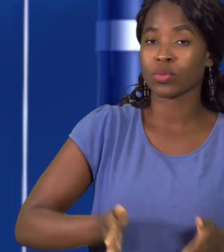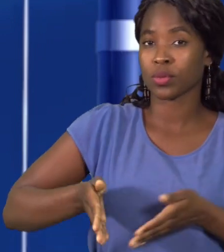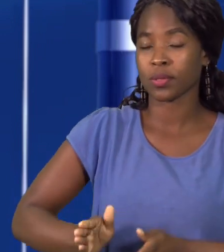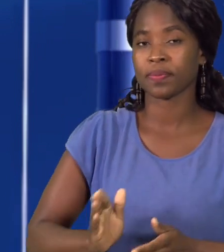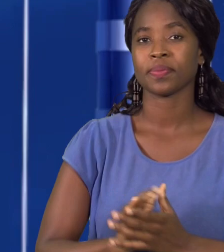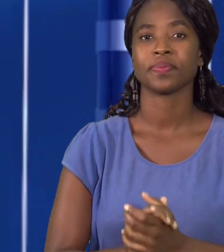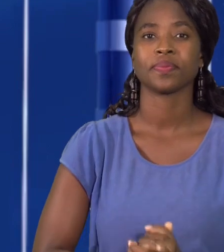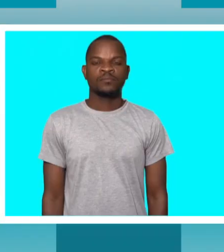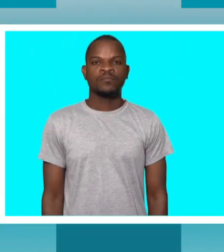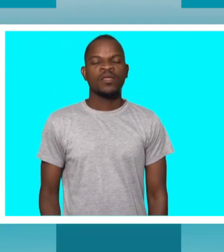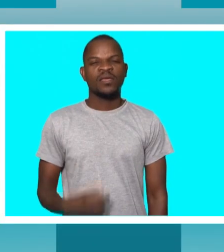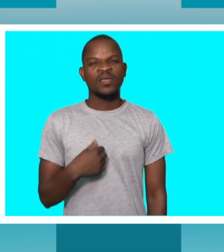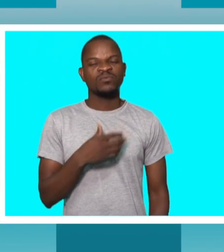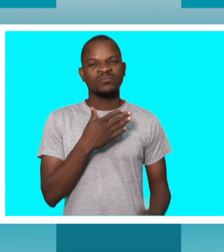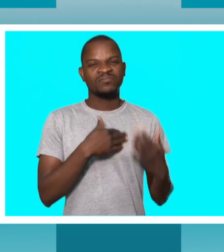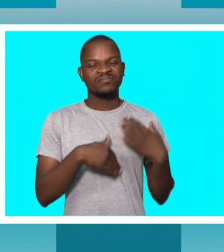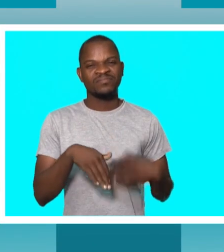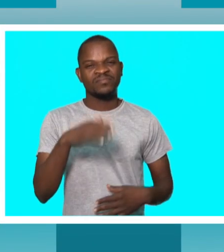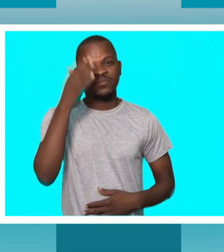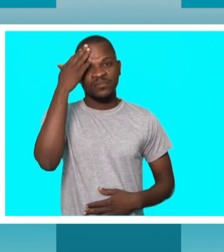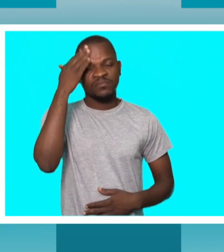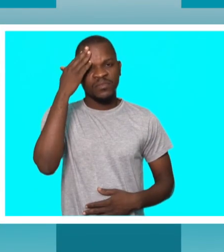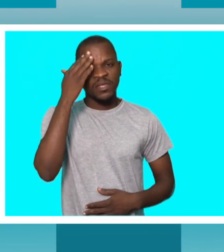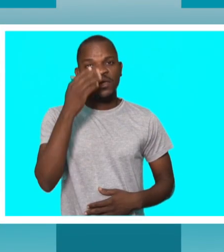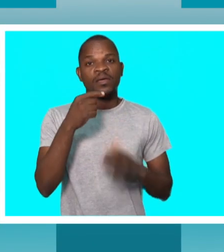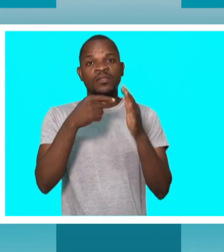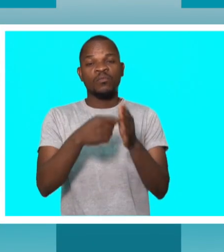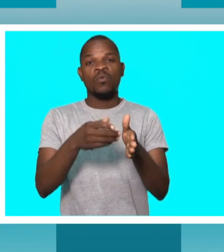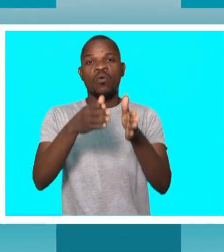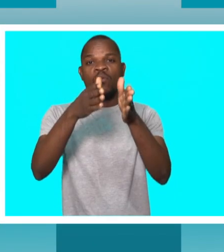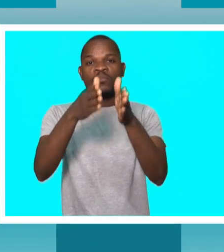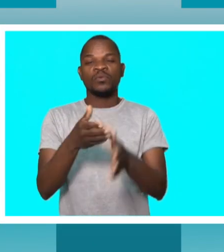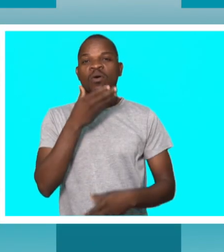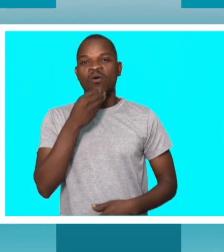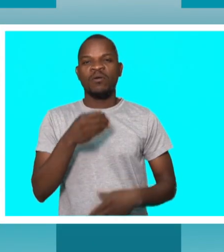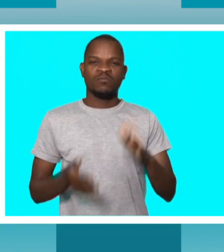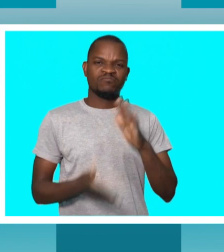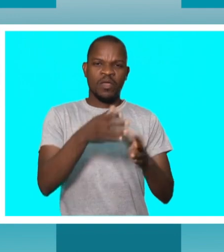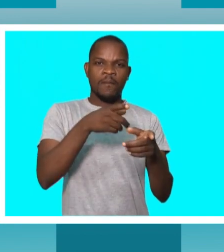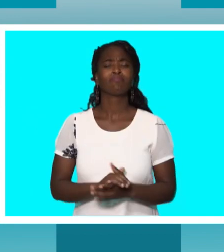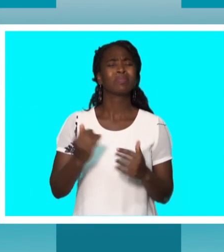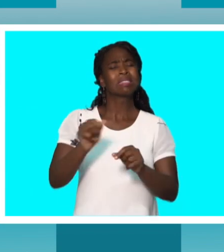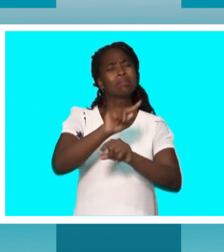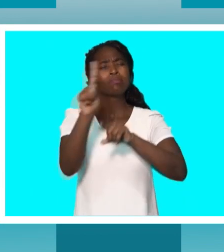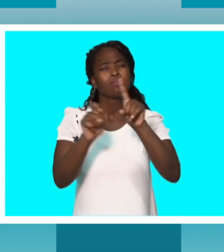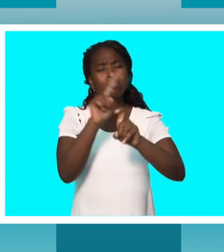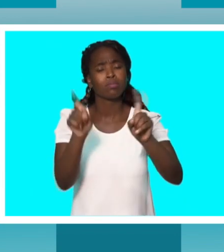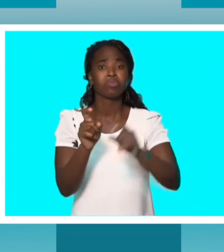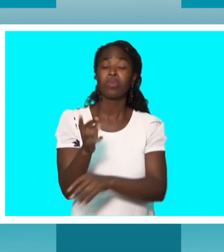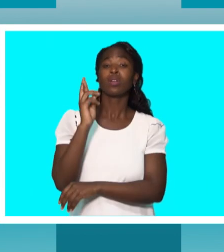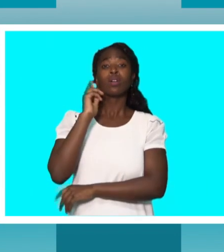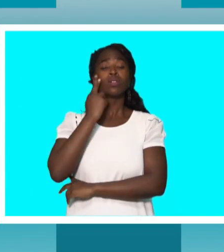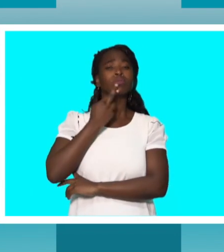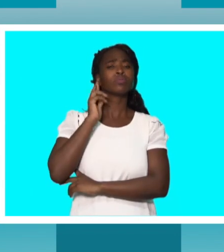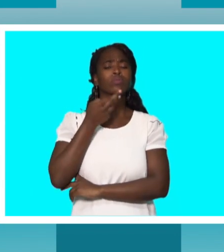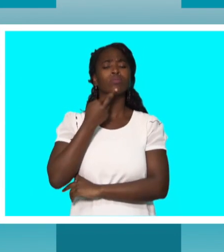reprodutiva. Gostaria de saber quais são os primeiros sintomas que um homem sente quando engravidou. Respostas a